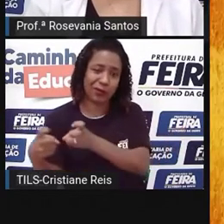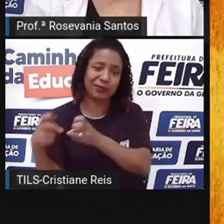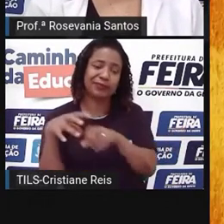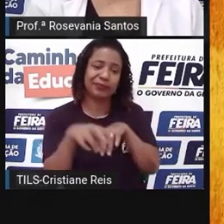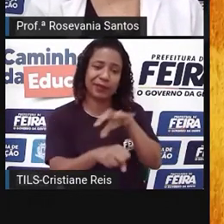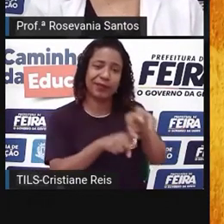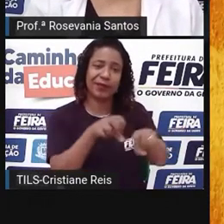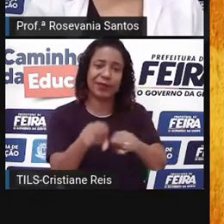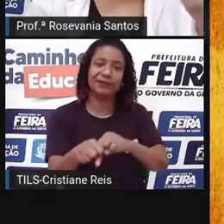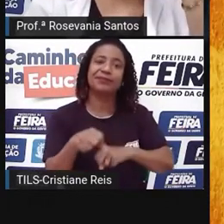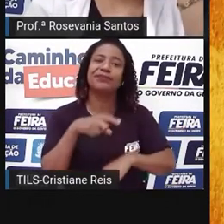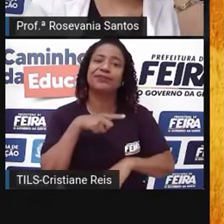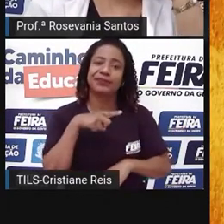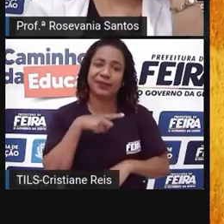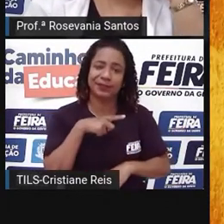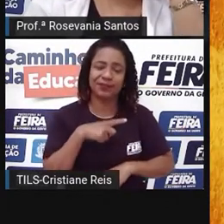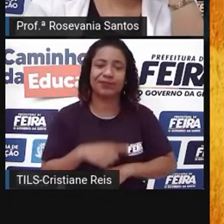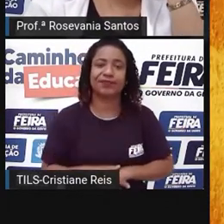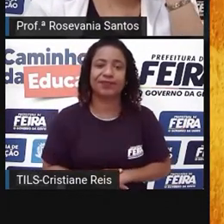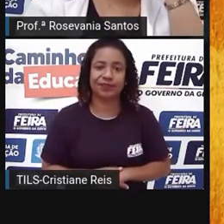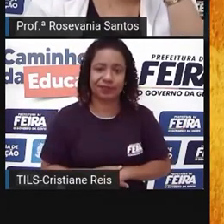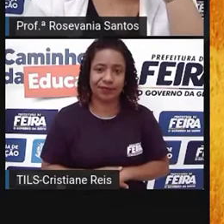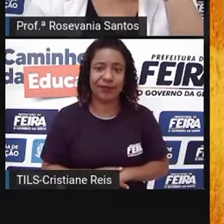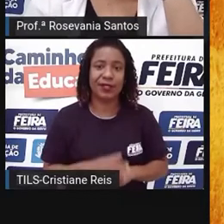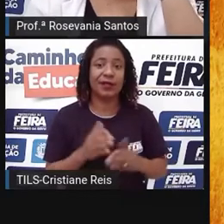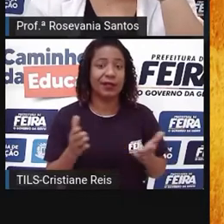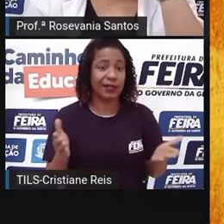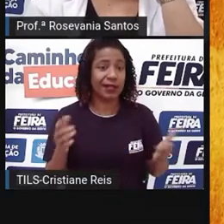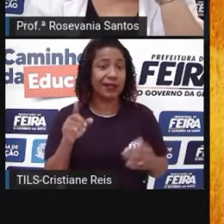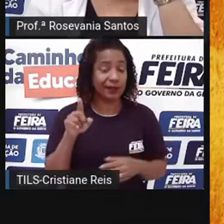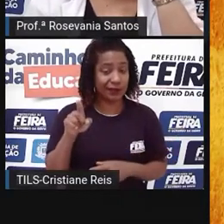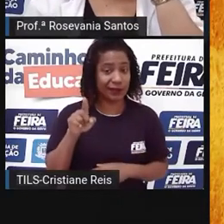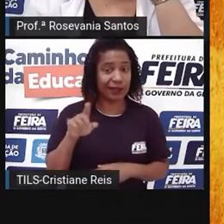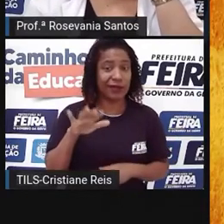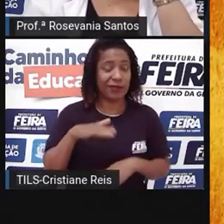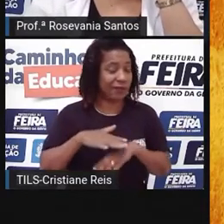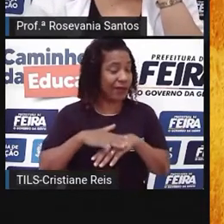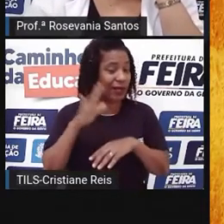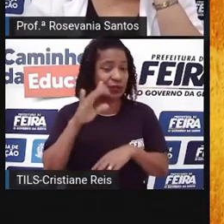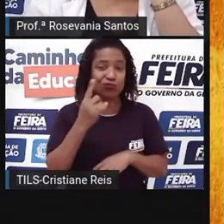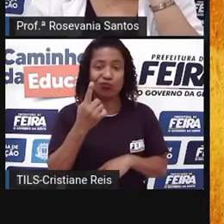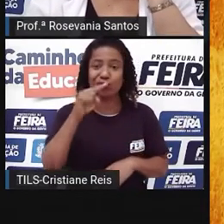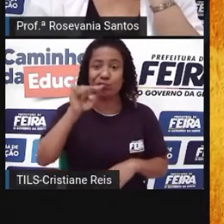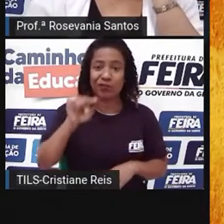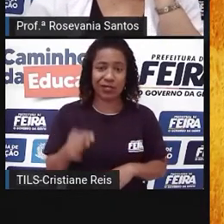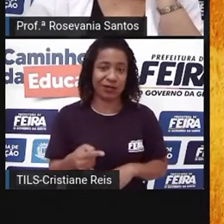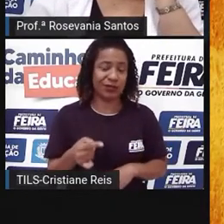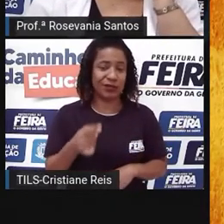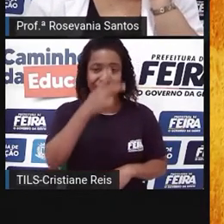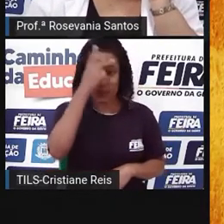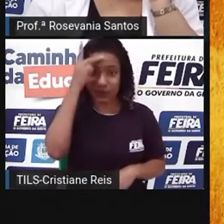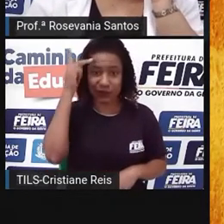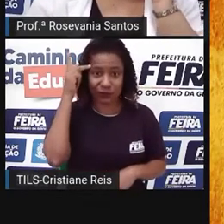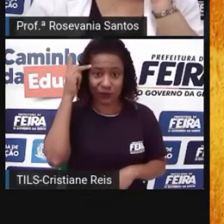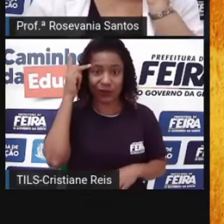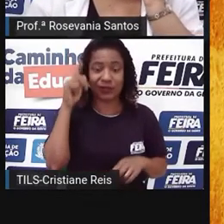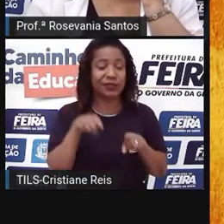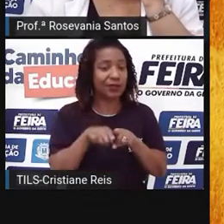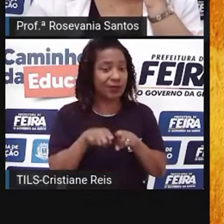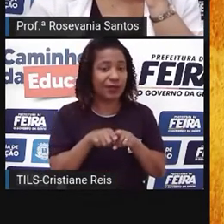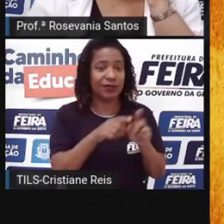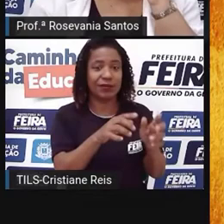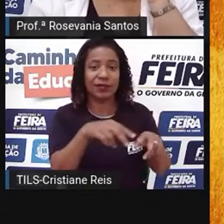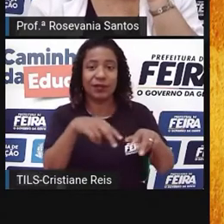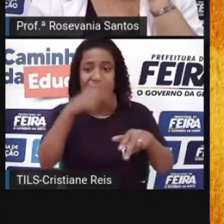A população é estimada, né, de mais de 1 bilhão de habitantes, né, 15% da população mundial. A densidade demográfica,